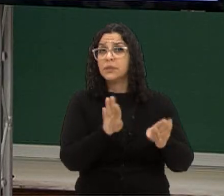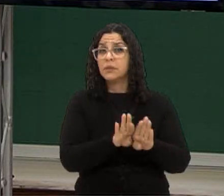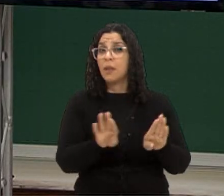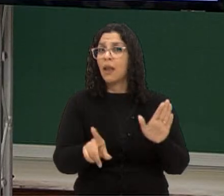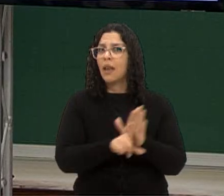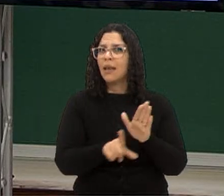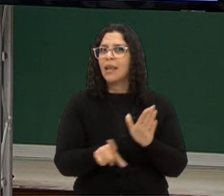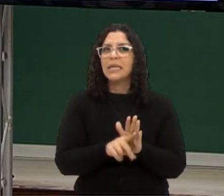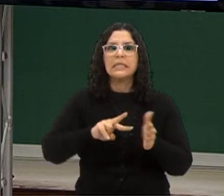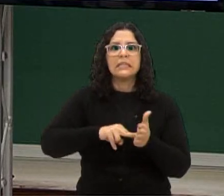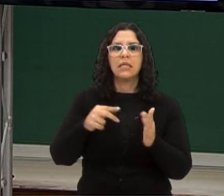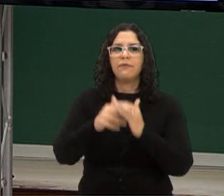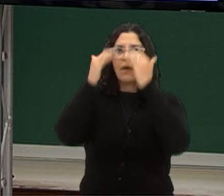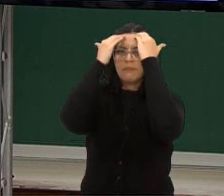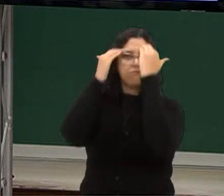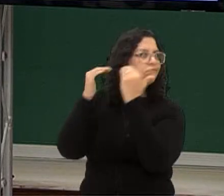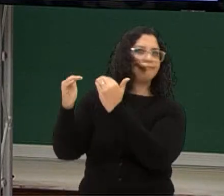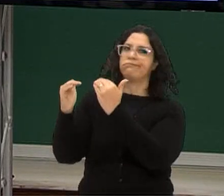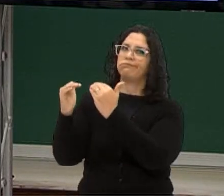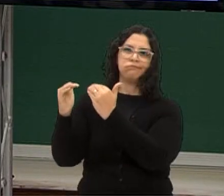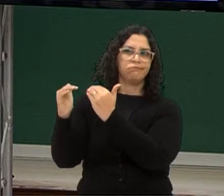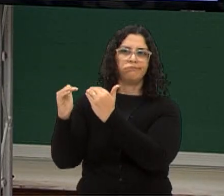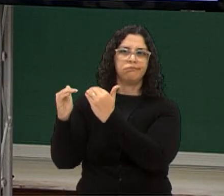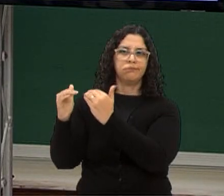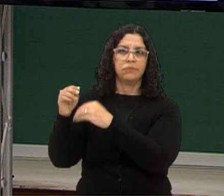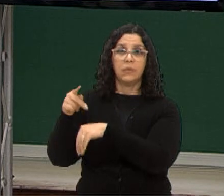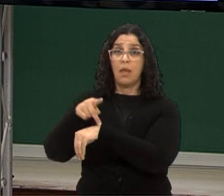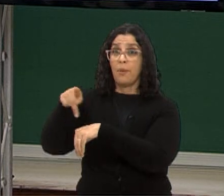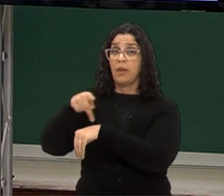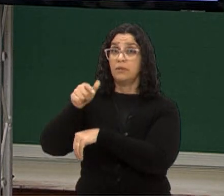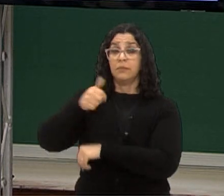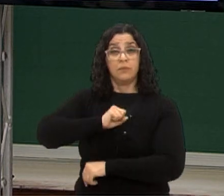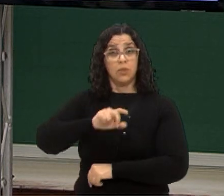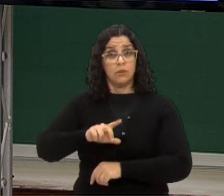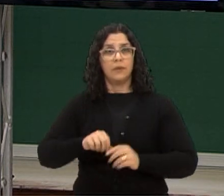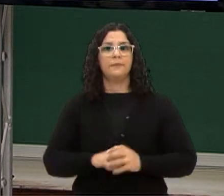de desobediência à metrópole portuguesa.